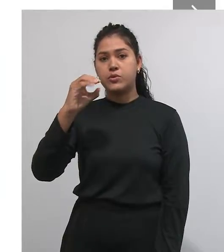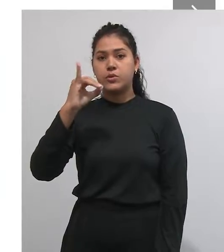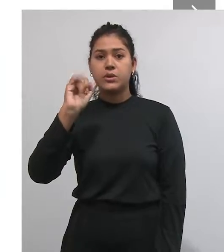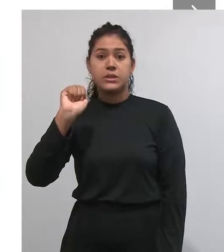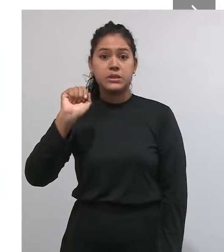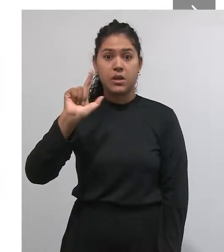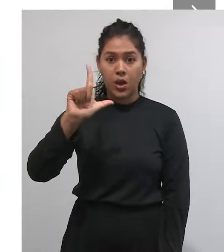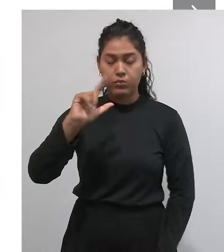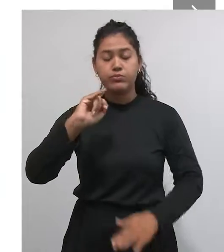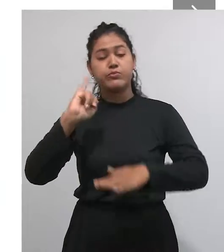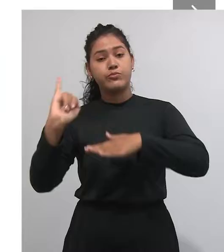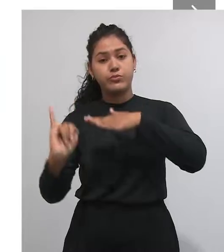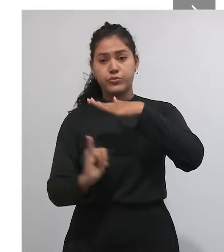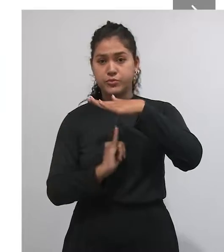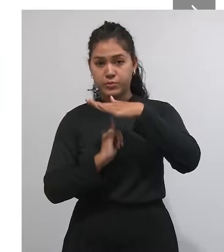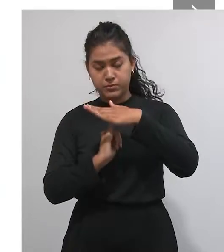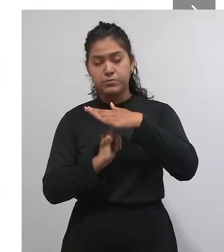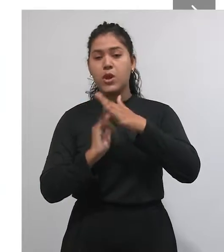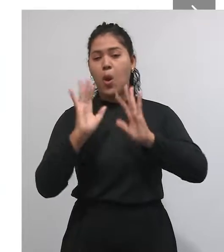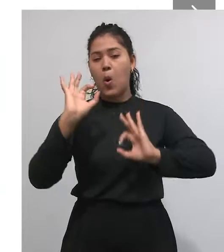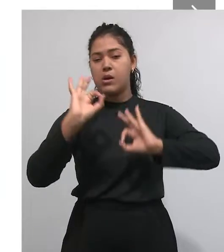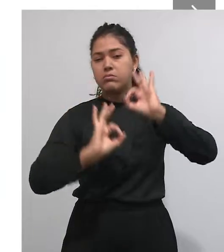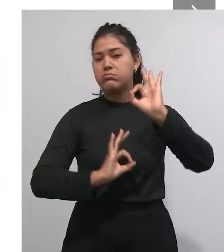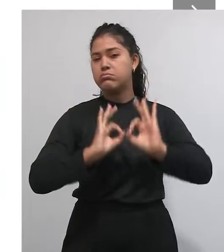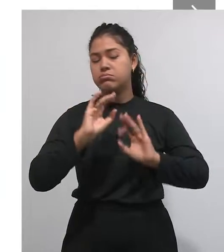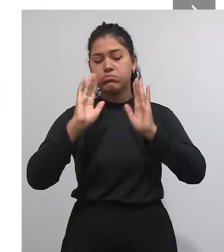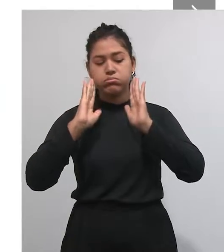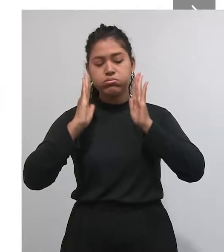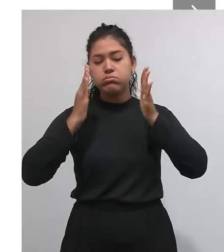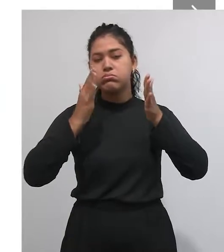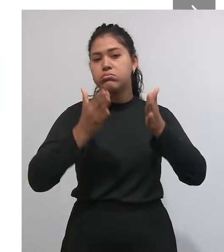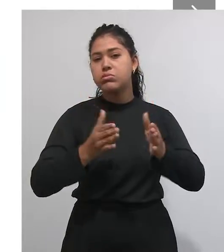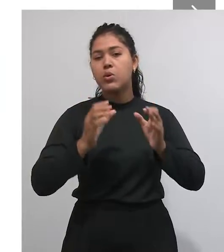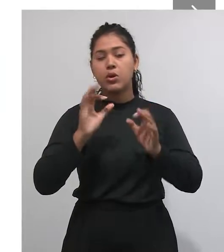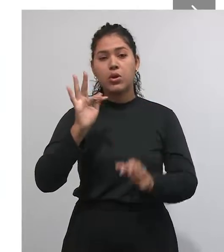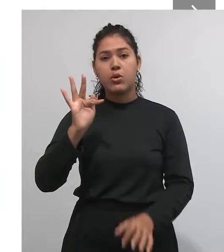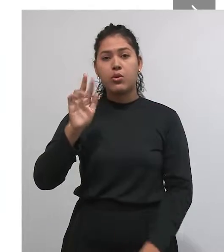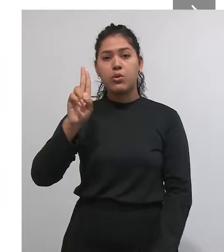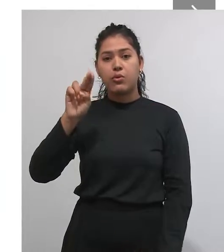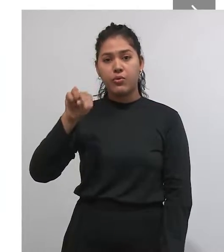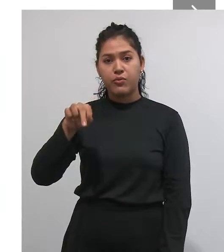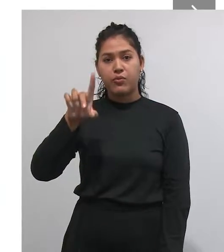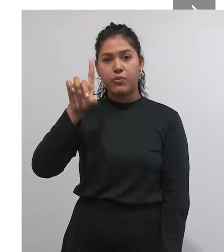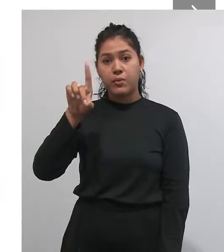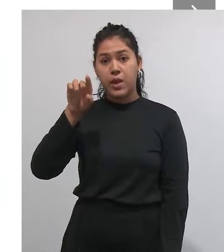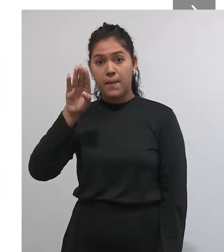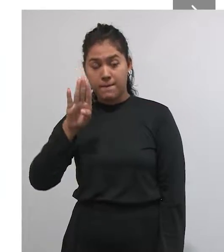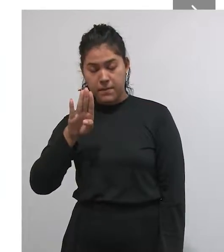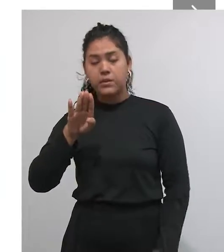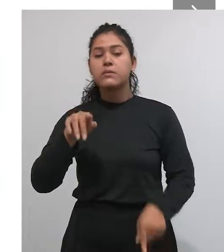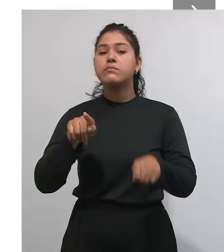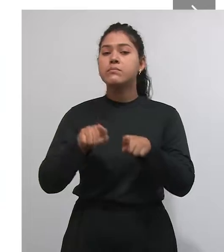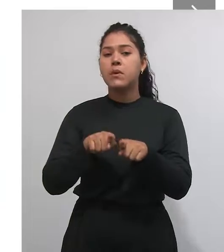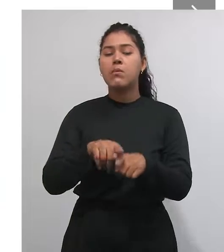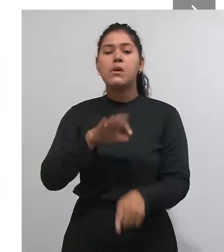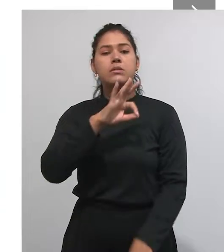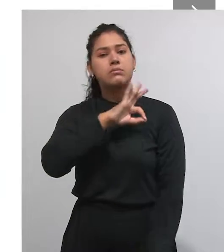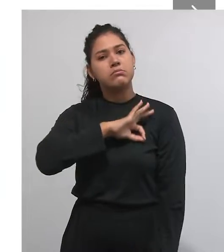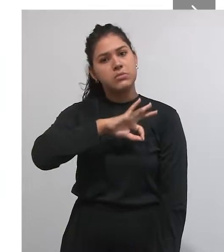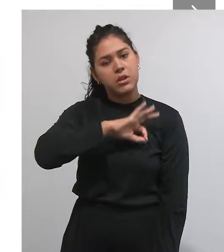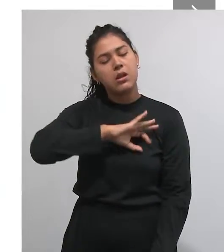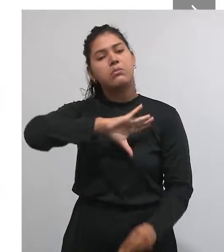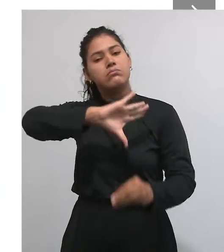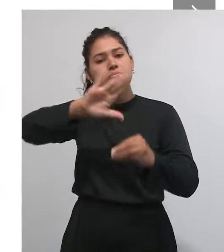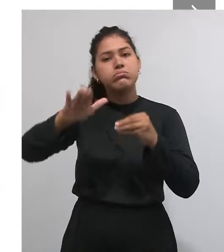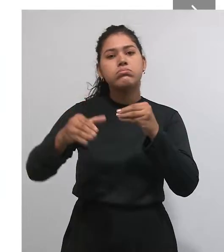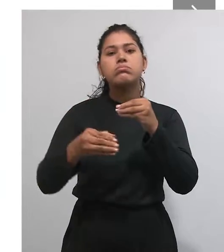esquemas, organogramas produzidos sobre as responsabilidades, o Fundeb, o salário educação, a complementação municipal,